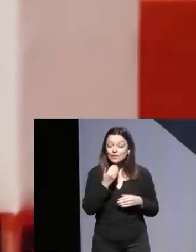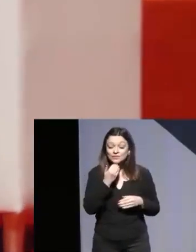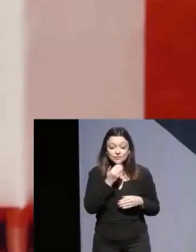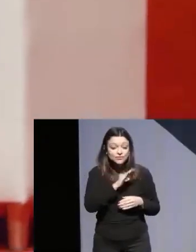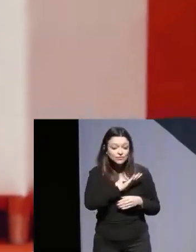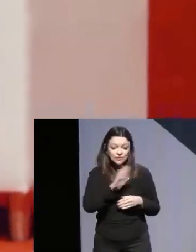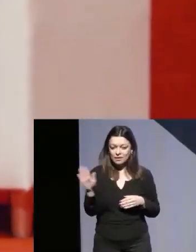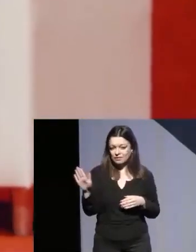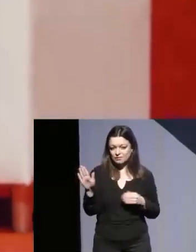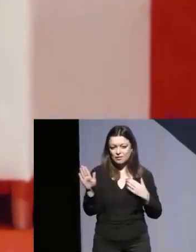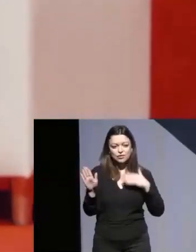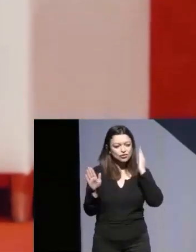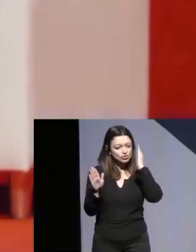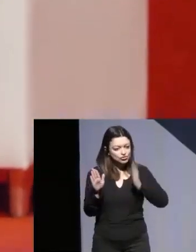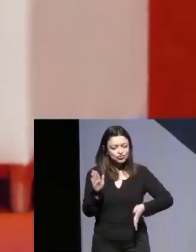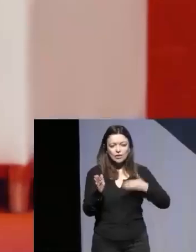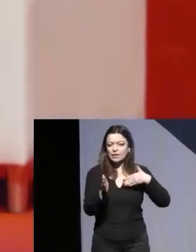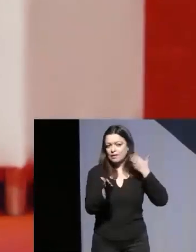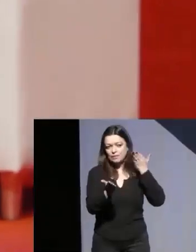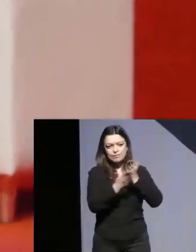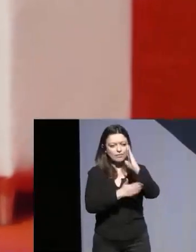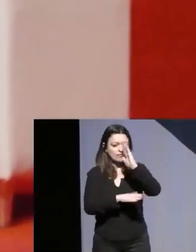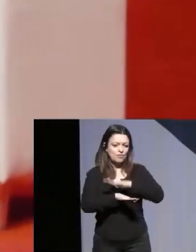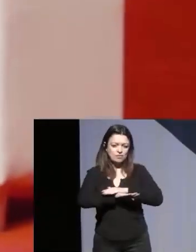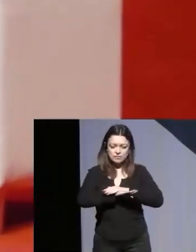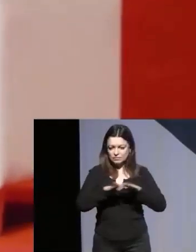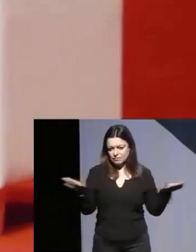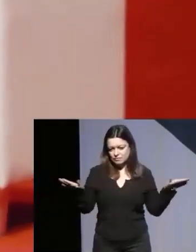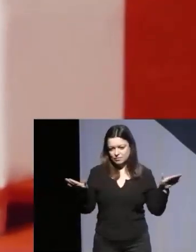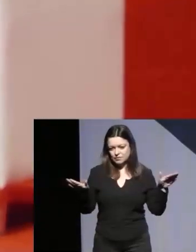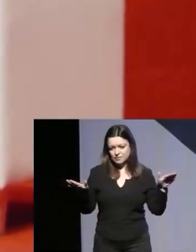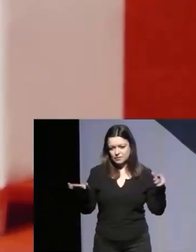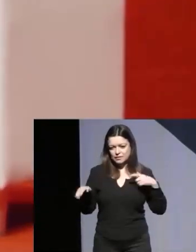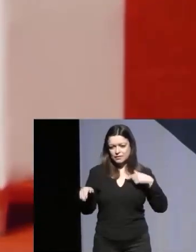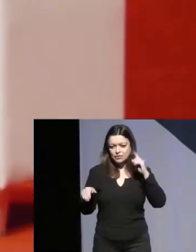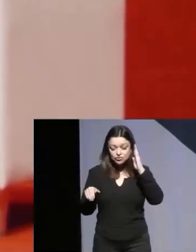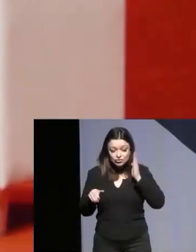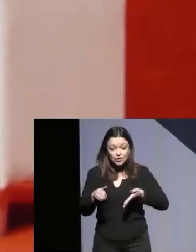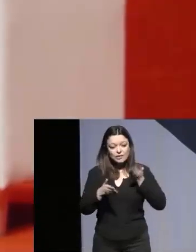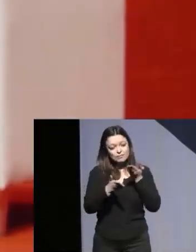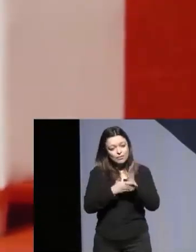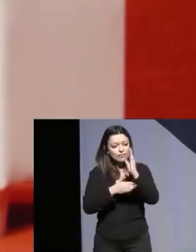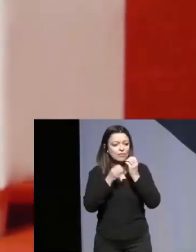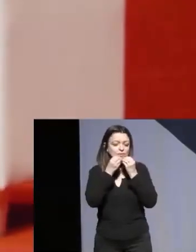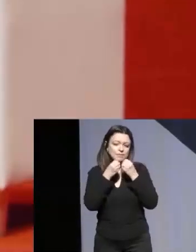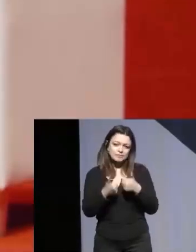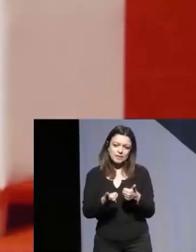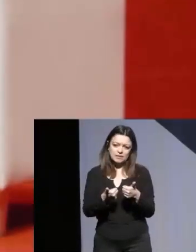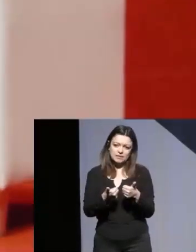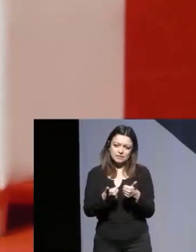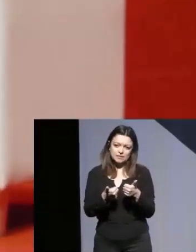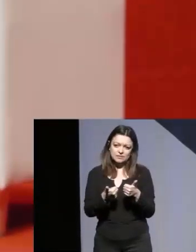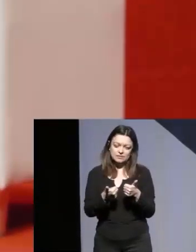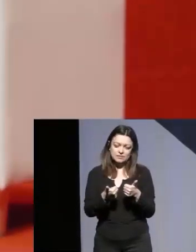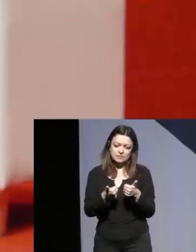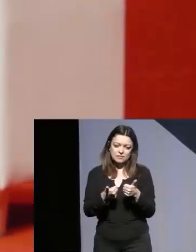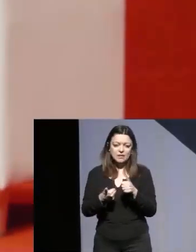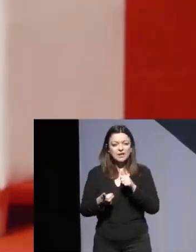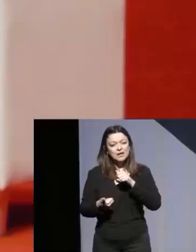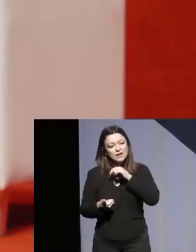Não adianta ficar esperneando que é péssima. Ela não é o que a gente esperava, mas também não é um desastre.